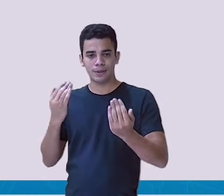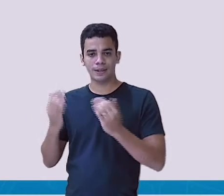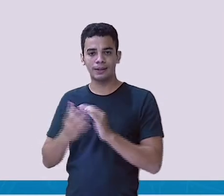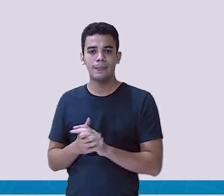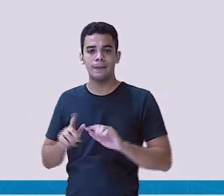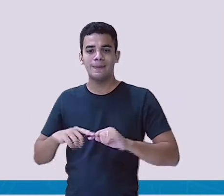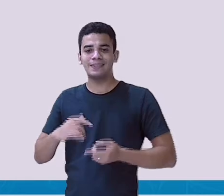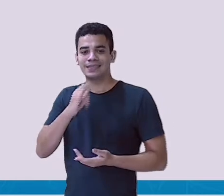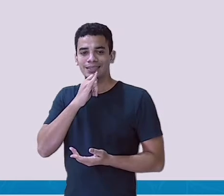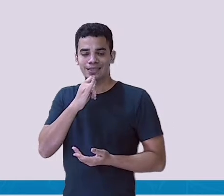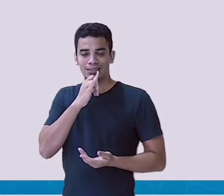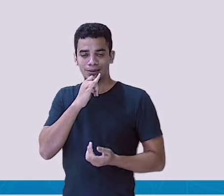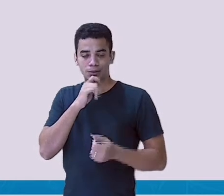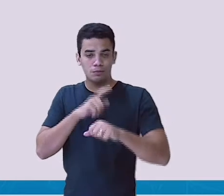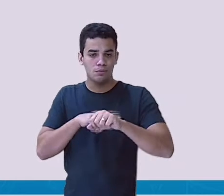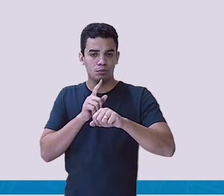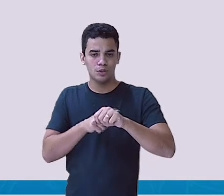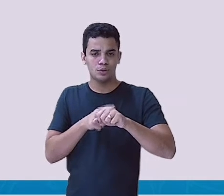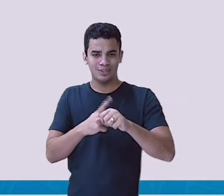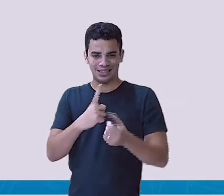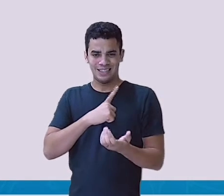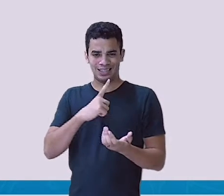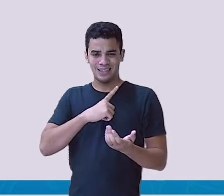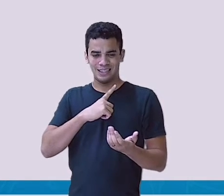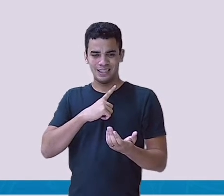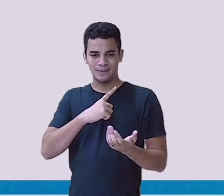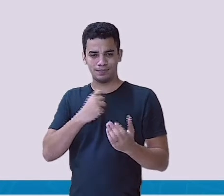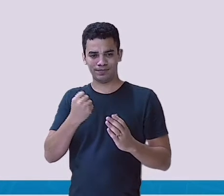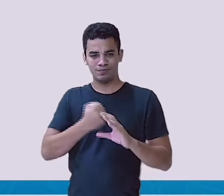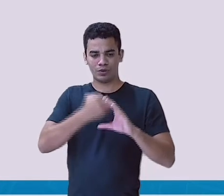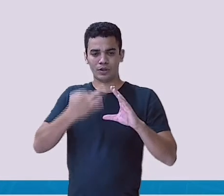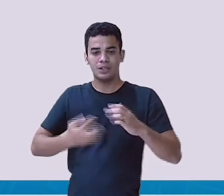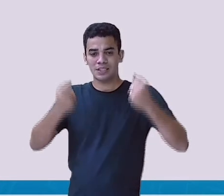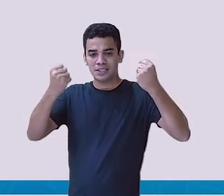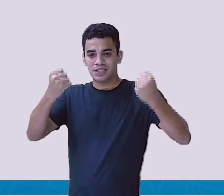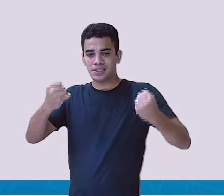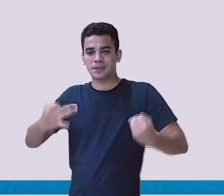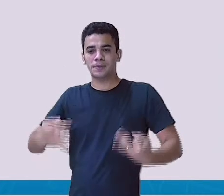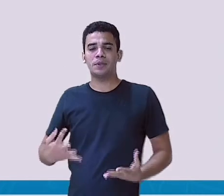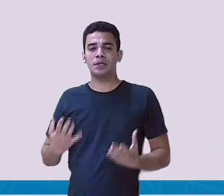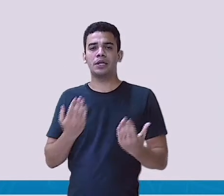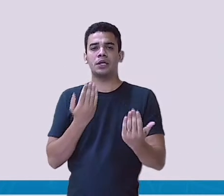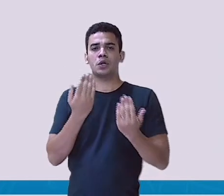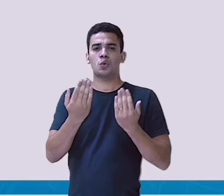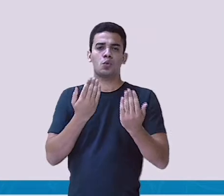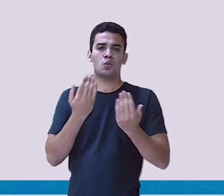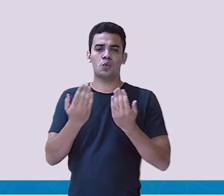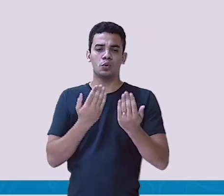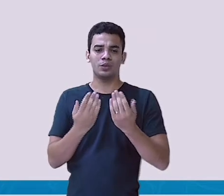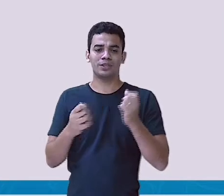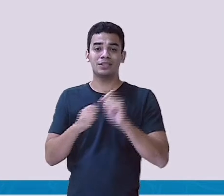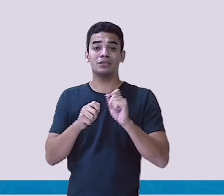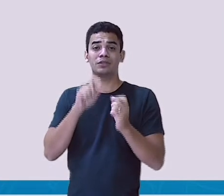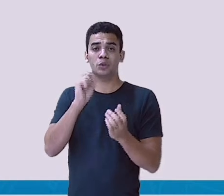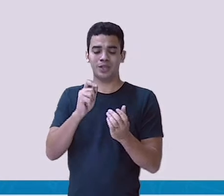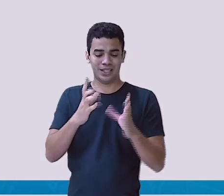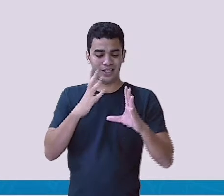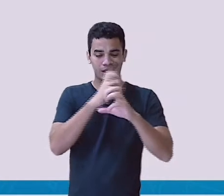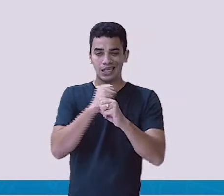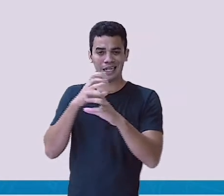de triângulos, podemos chegar às propriedades geométricas sem a necessidade de efetuar